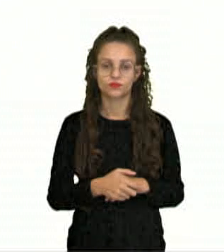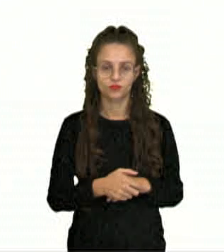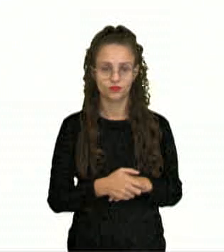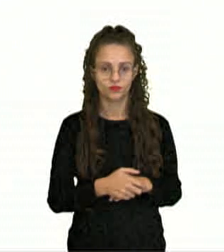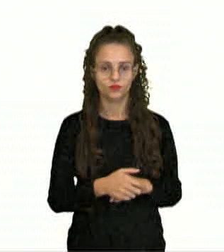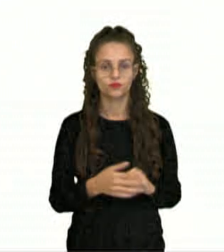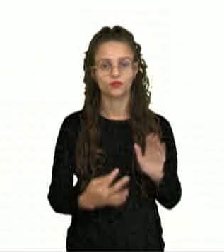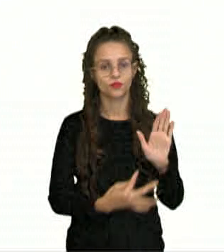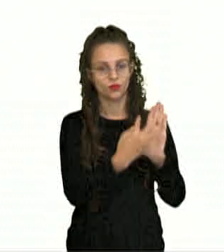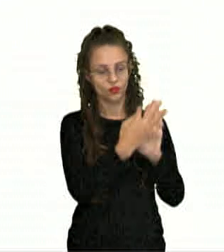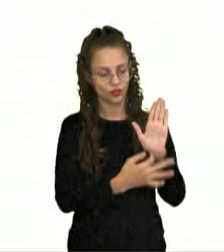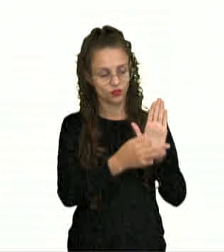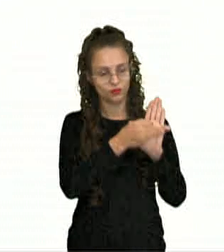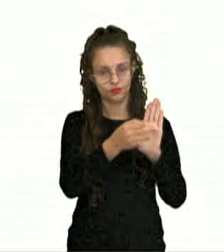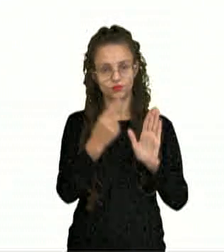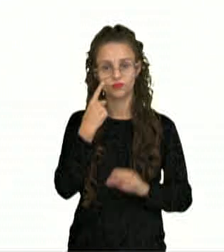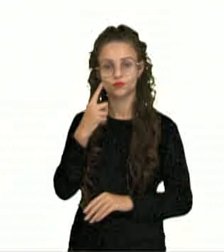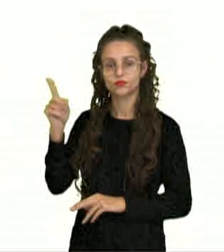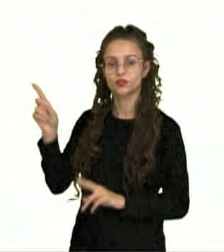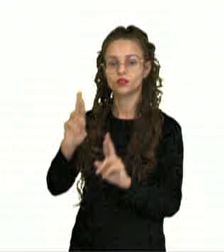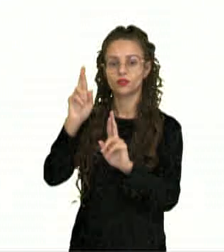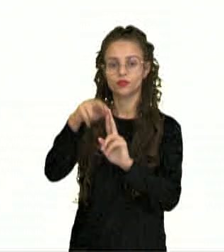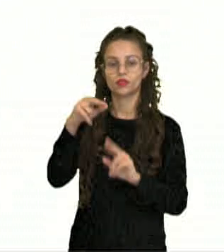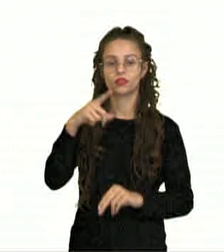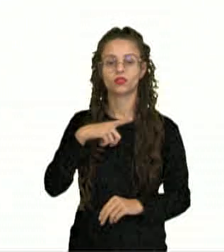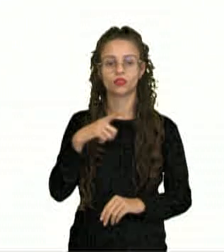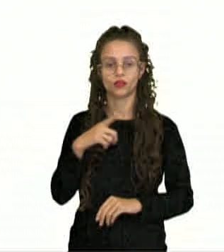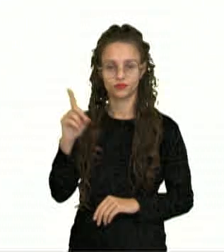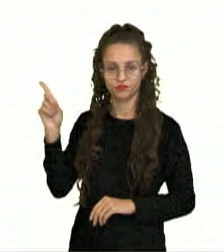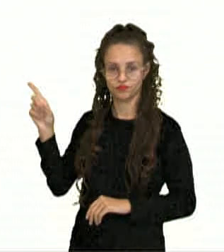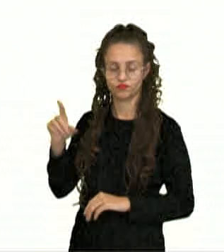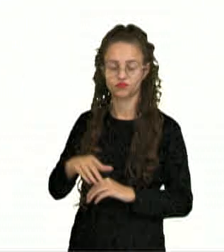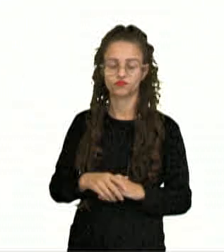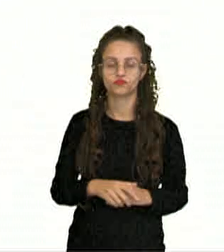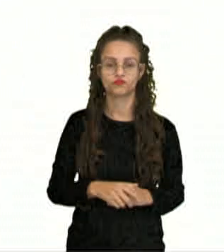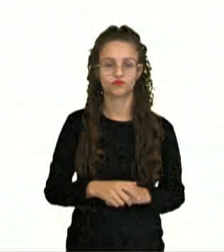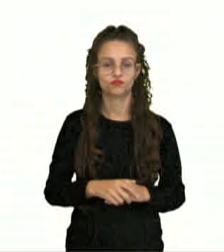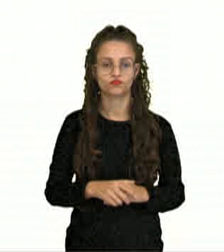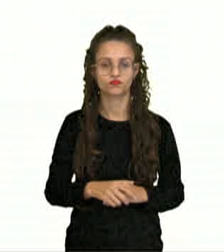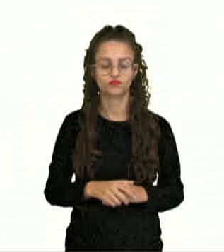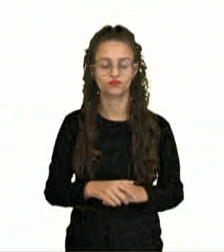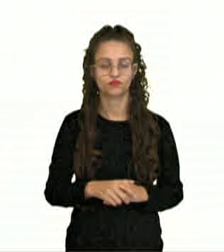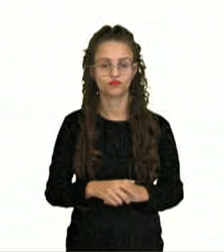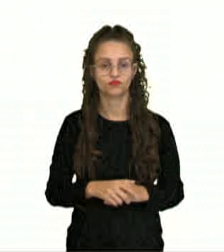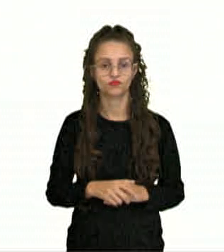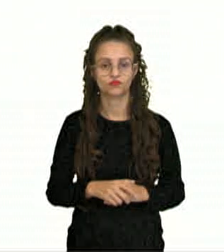Editorial, temos aqui a referência, está disponível no Hoje em Dia, é de